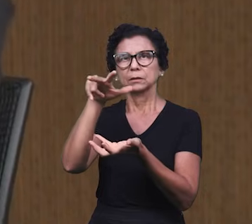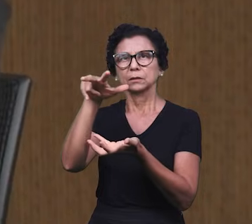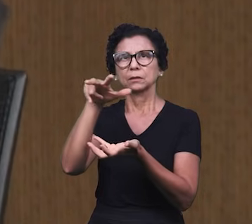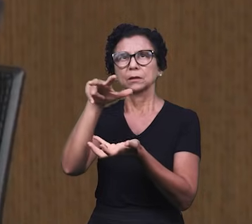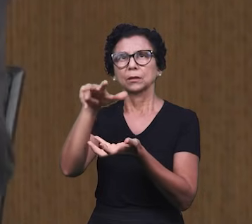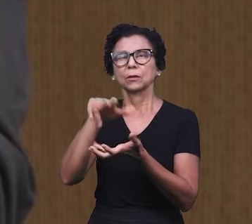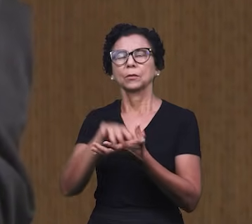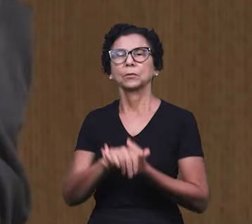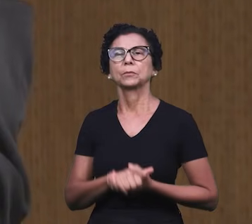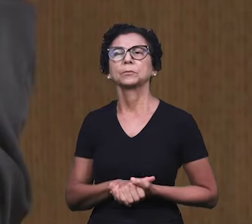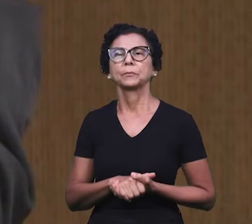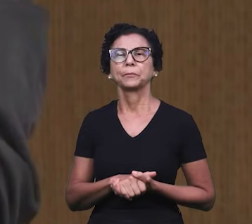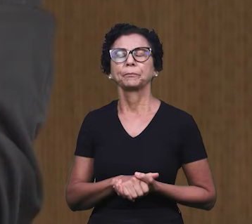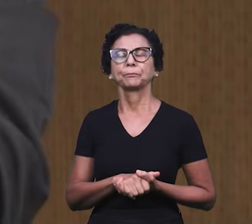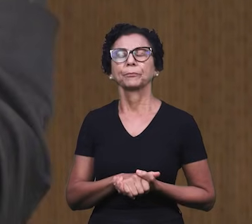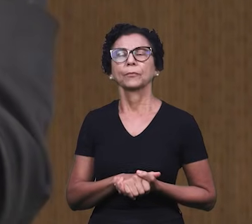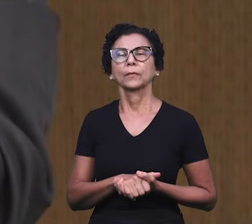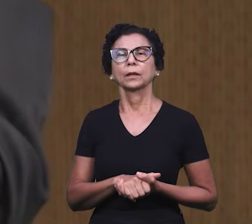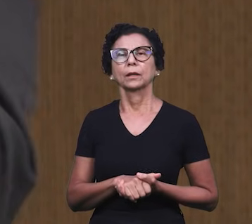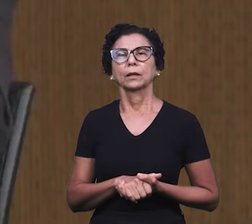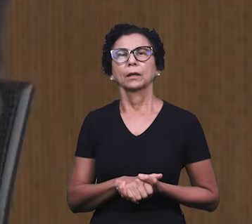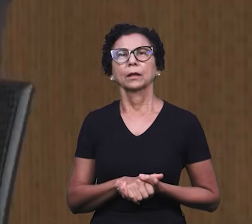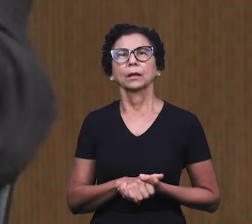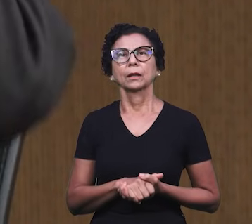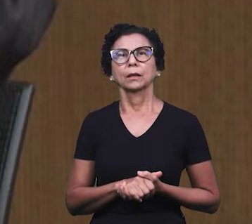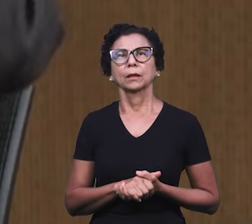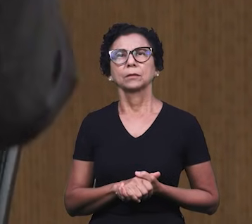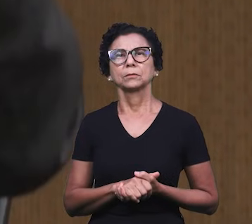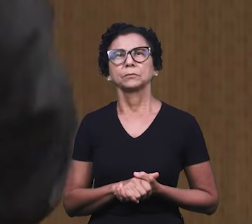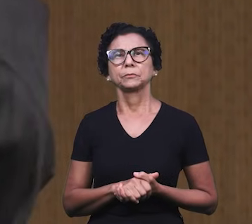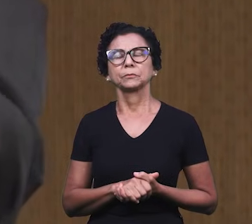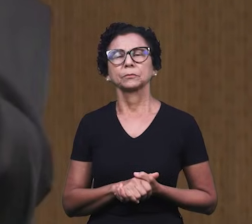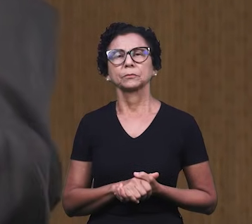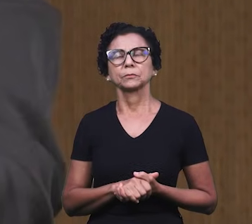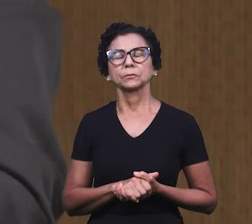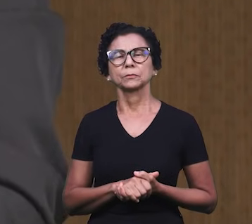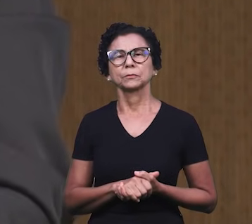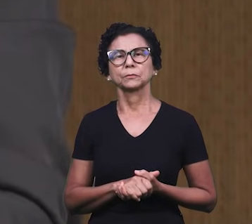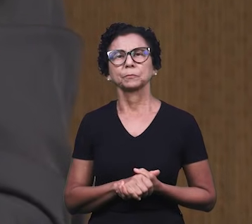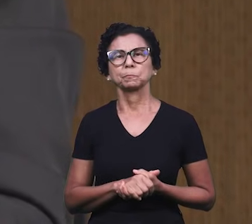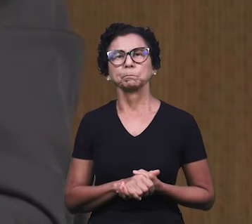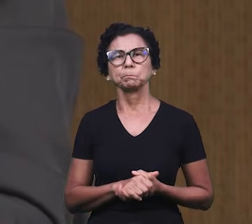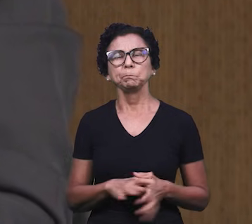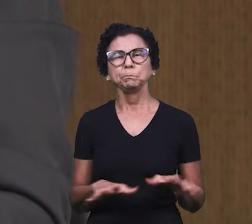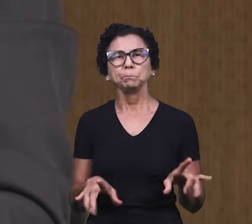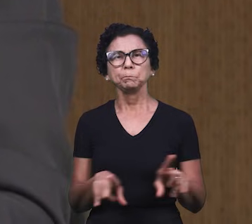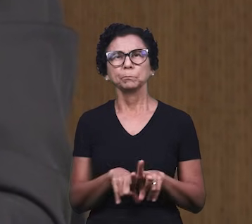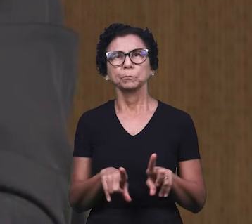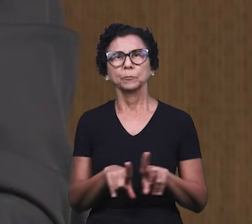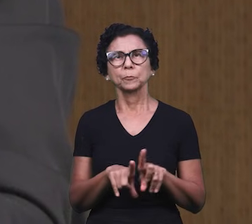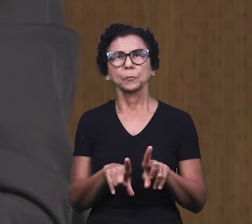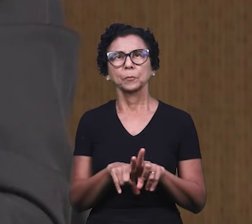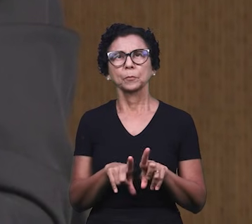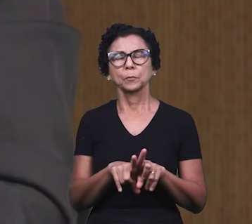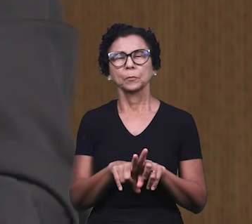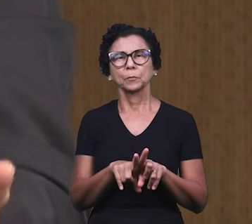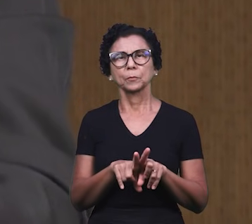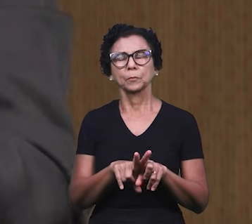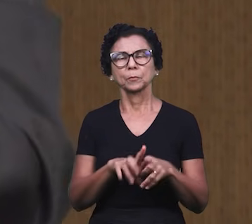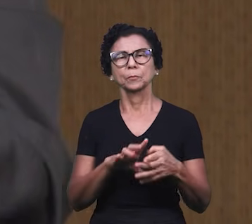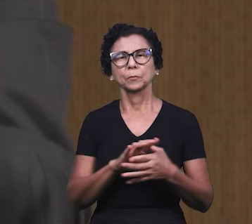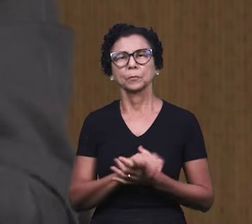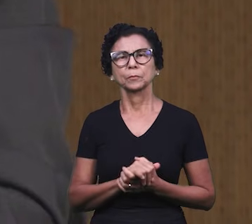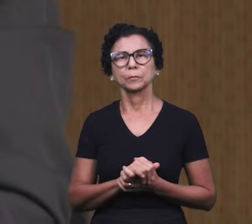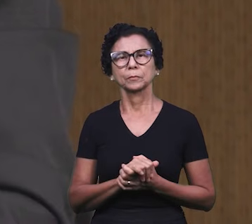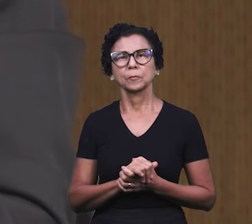essa tradução ela é física, aí os hinos, naquela hora, se dá um ganho ali, tem que ter uma operaçãozinha para pegar o